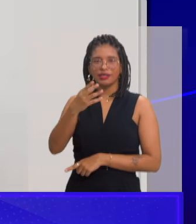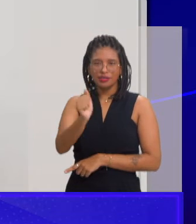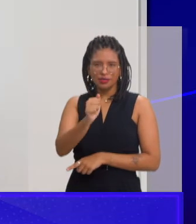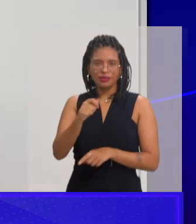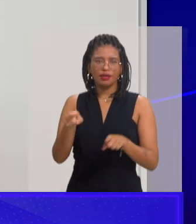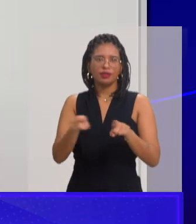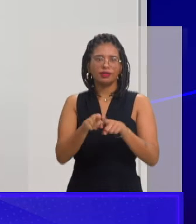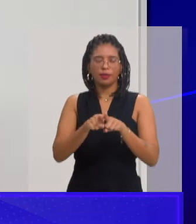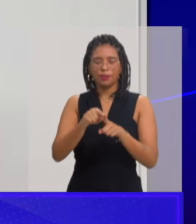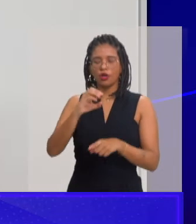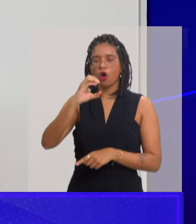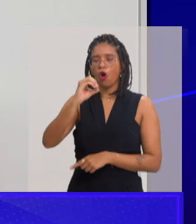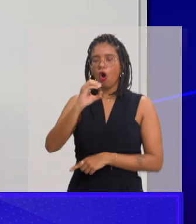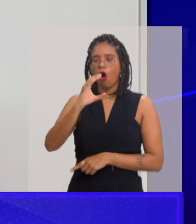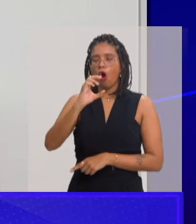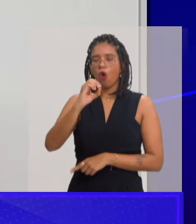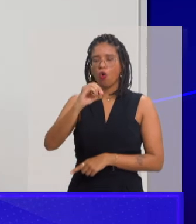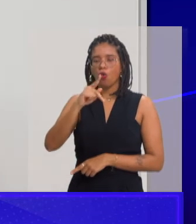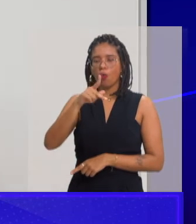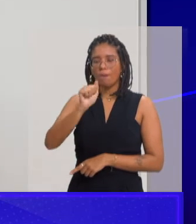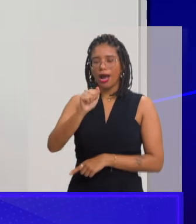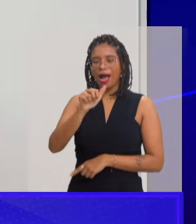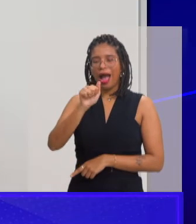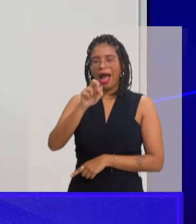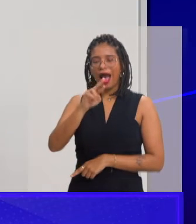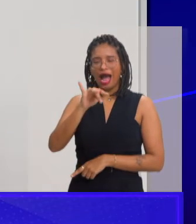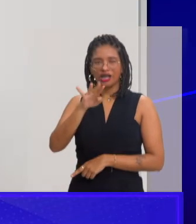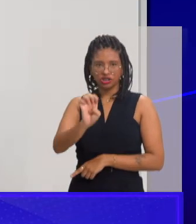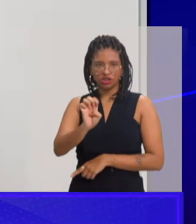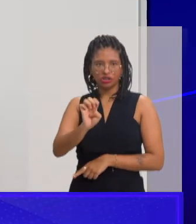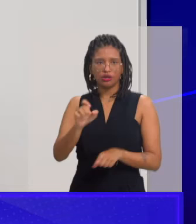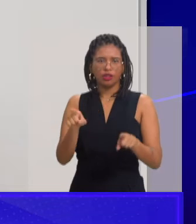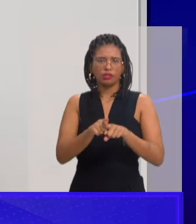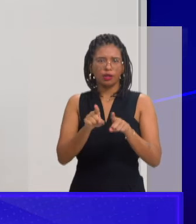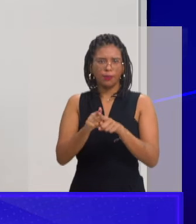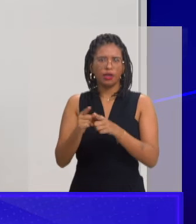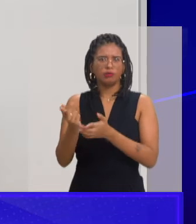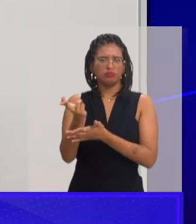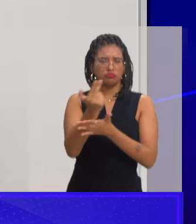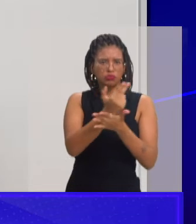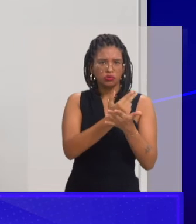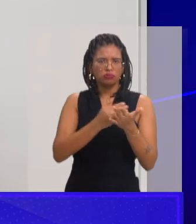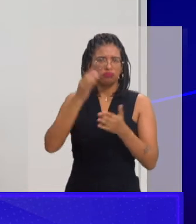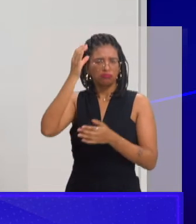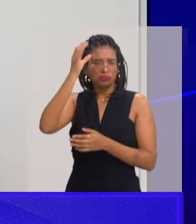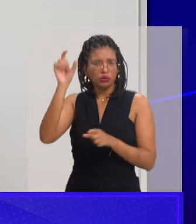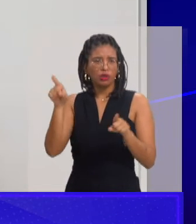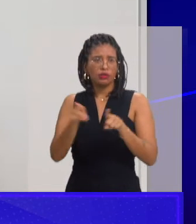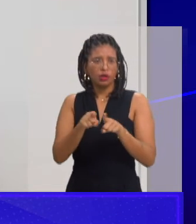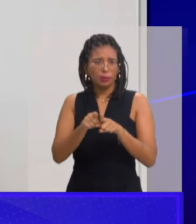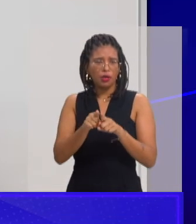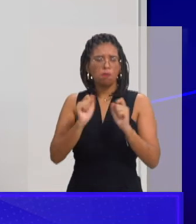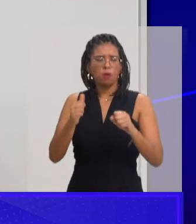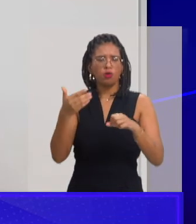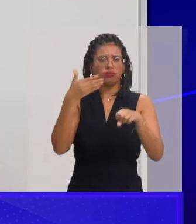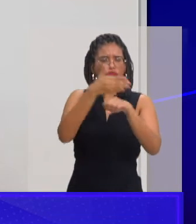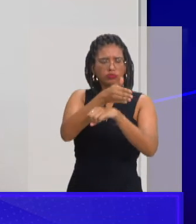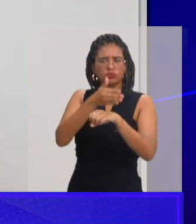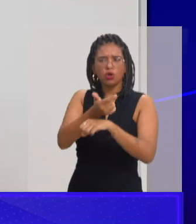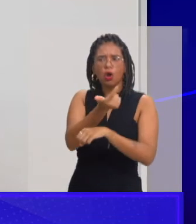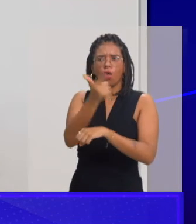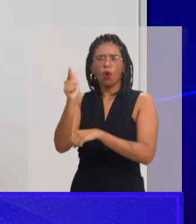os outros lugares do Estado. Eu acho necessário que movimentos como Salve Rainha, da qual eu fiz parte,